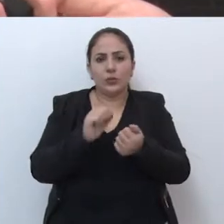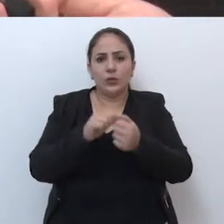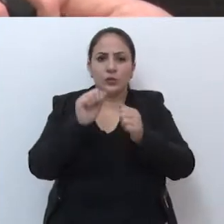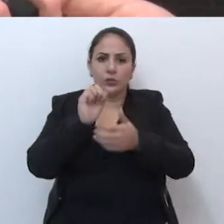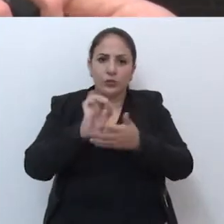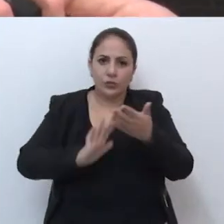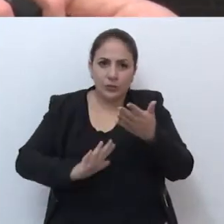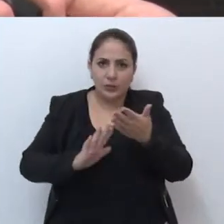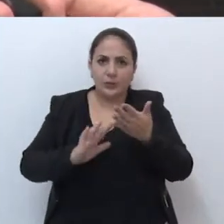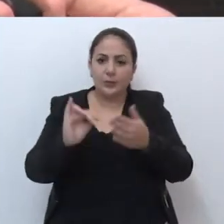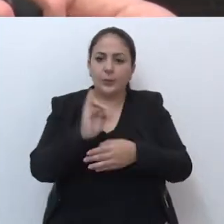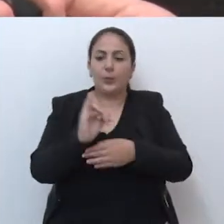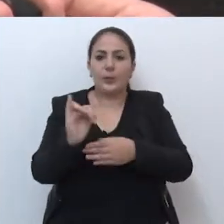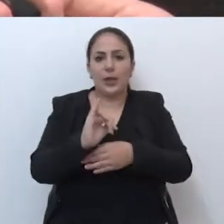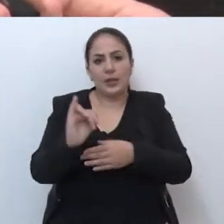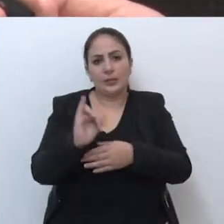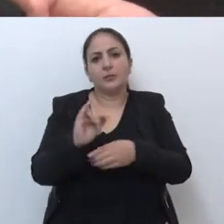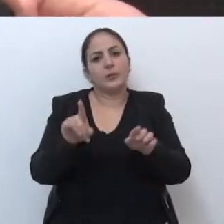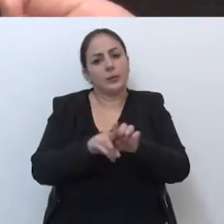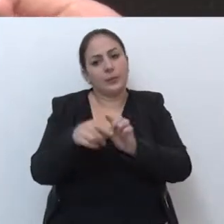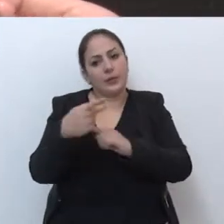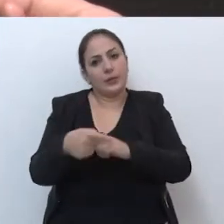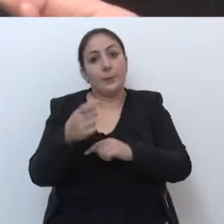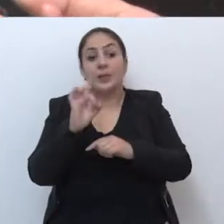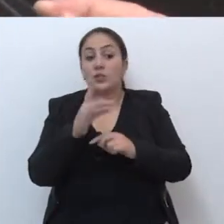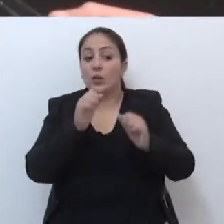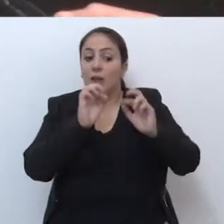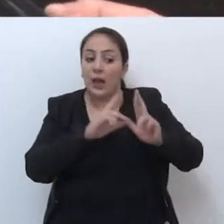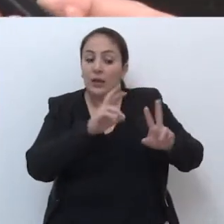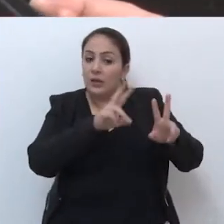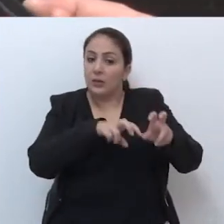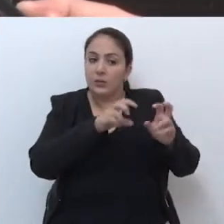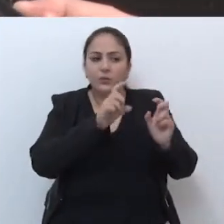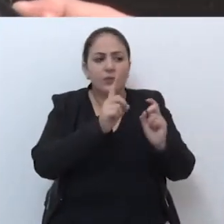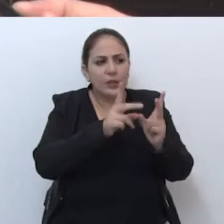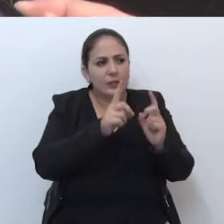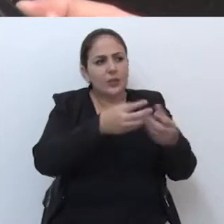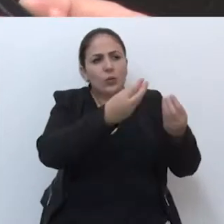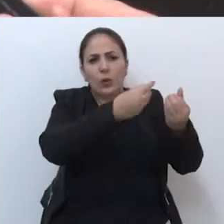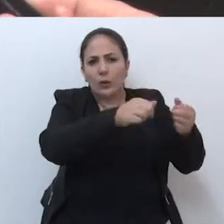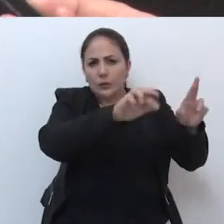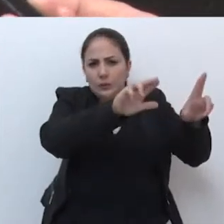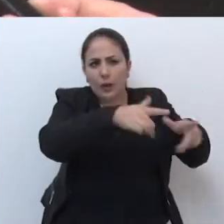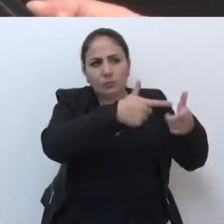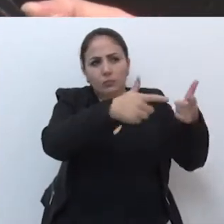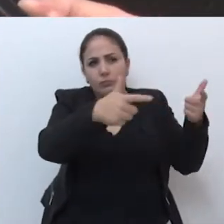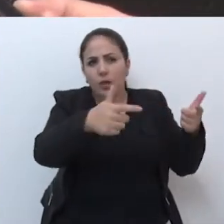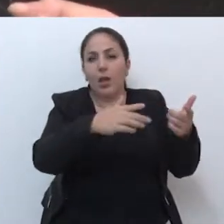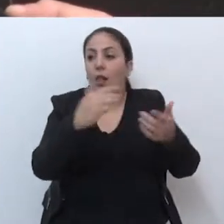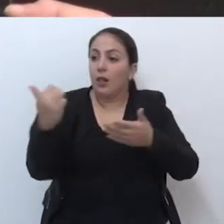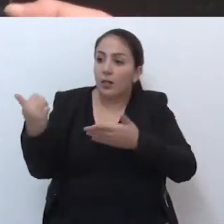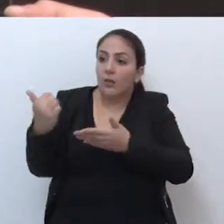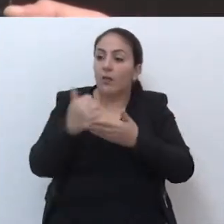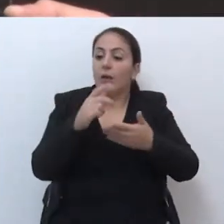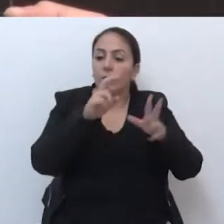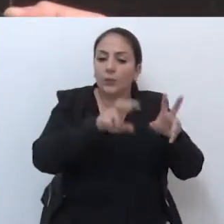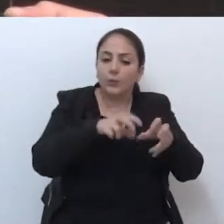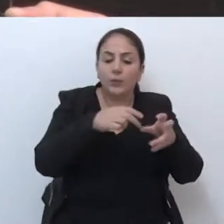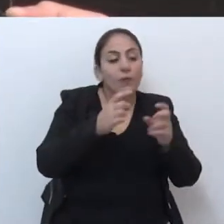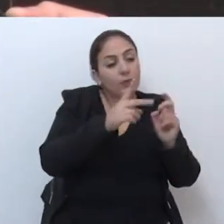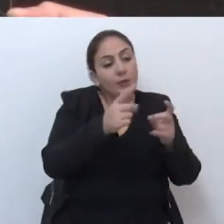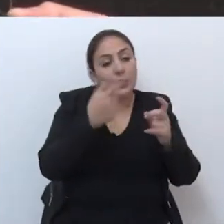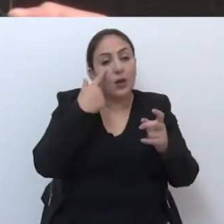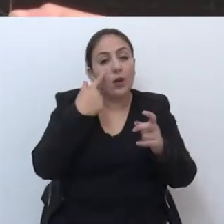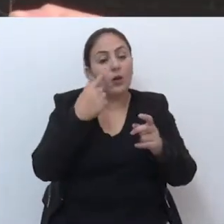atividade imobiliária também aqui, mas ainda só na área agrícola, vendendo terras aqui, também levando gente daqui lá para